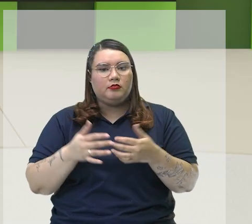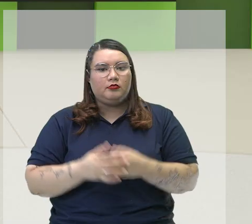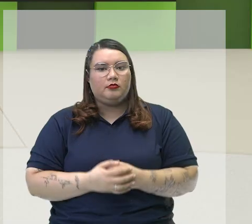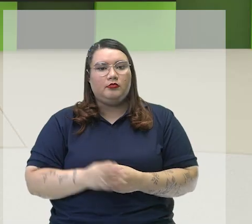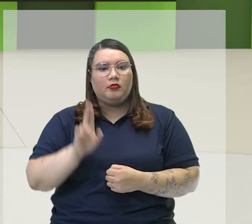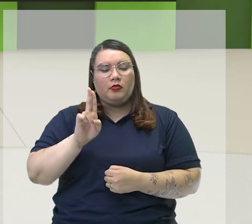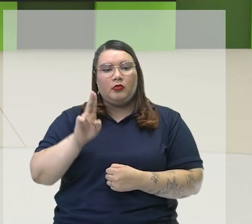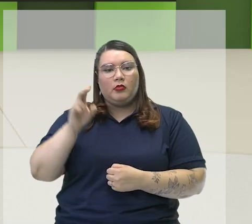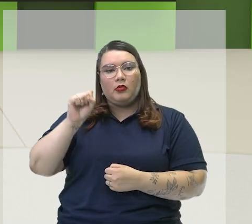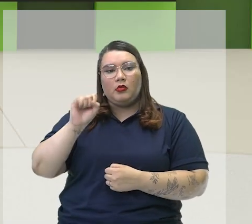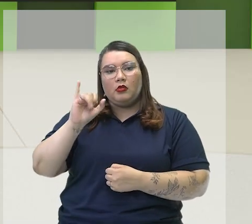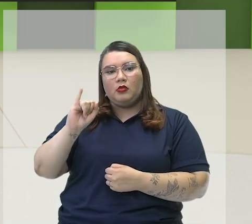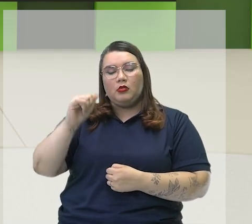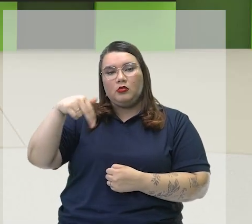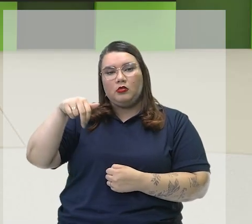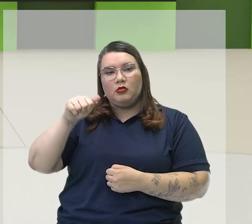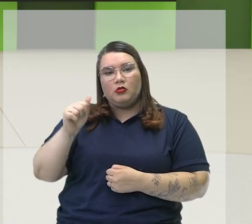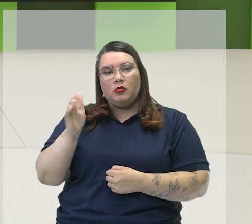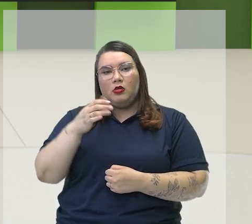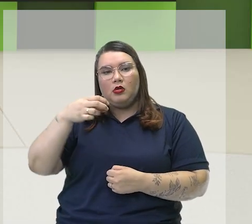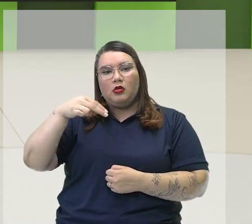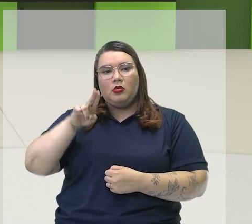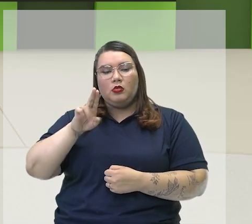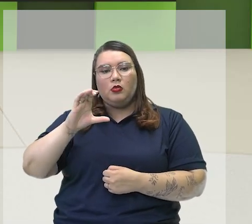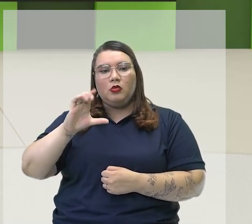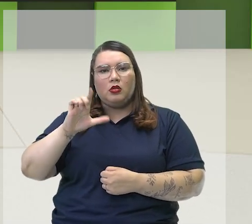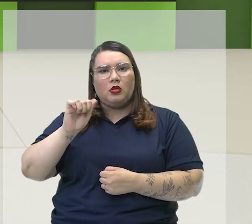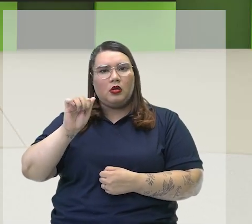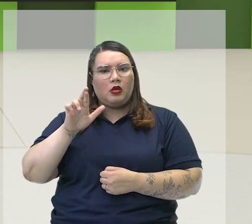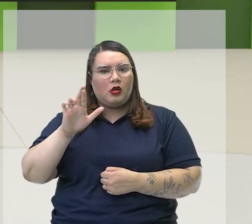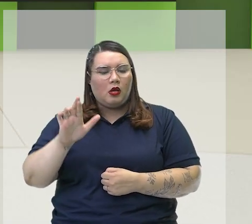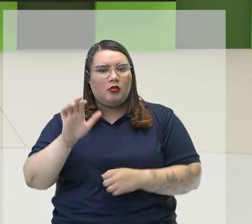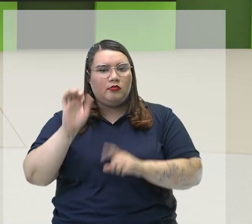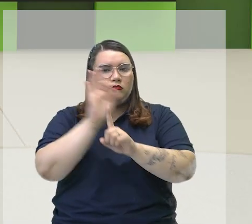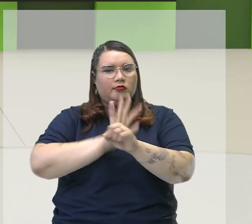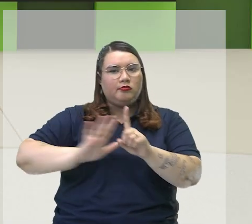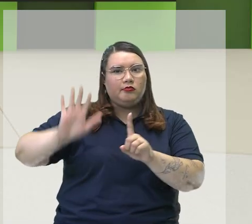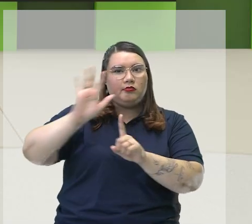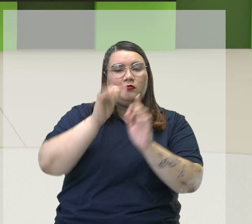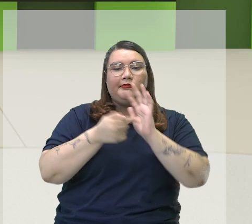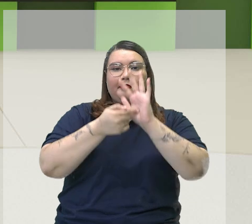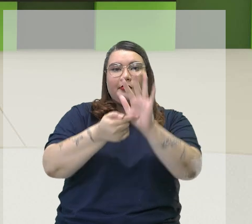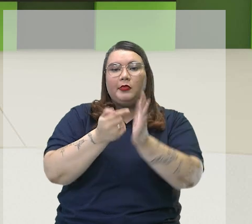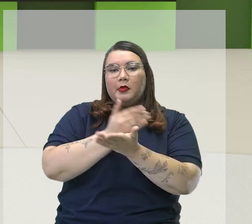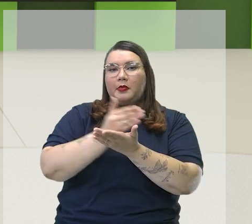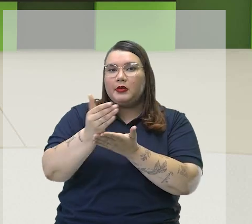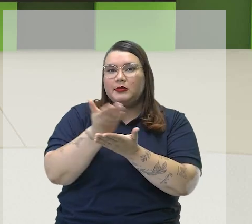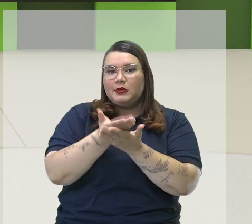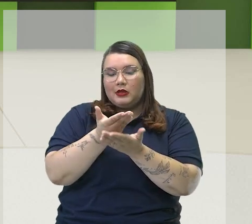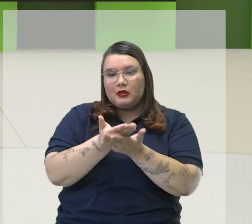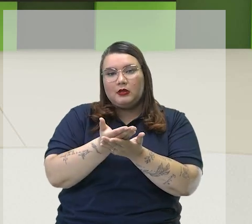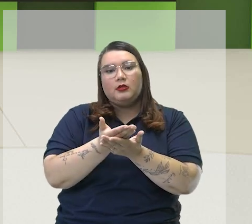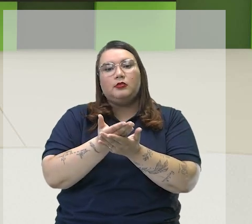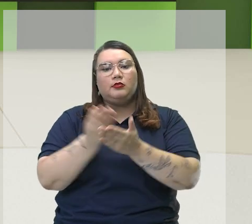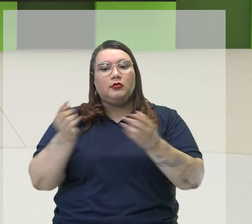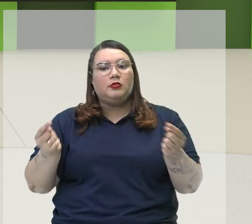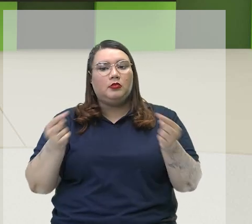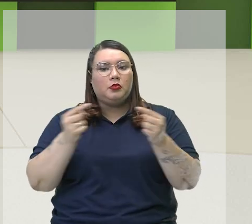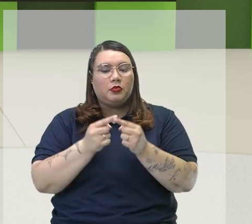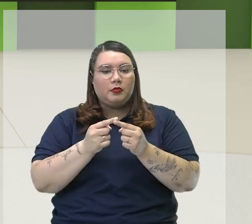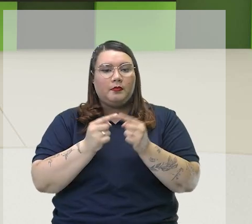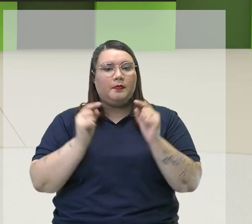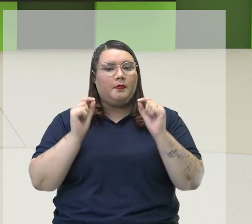usina nuclear, como vocês puderam perceber, com aquela imagem que nós estávamos ali, na usina